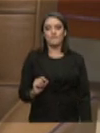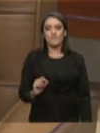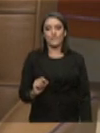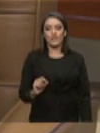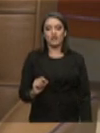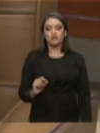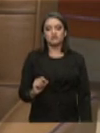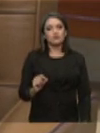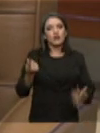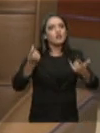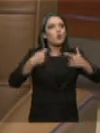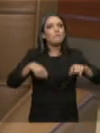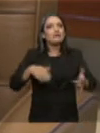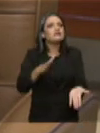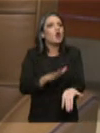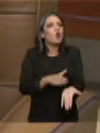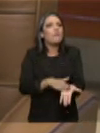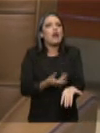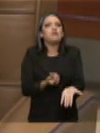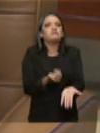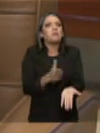cobrar porque